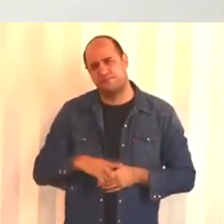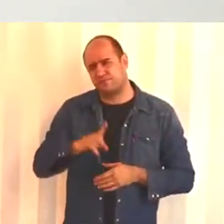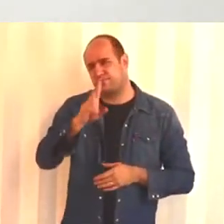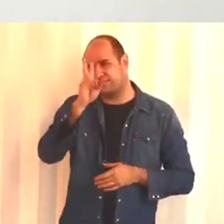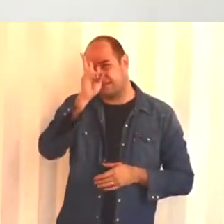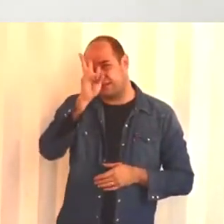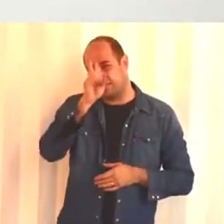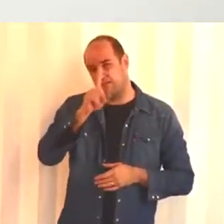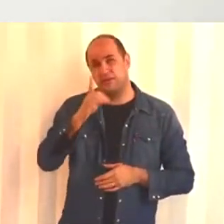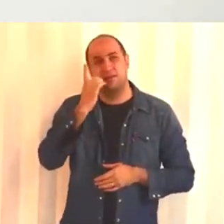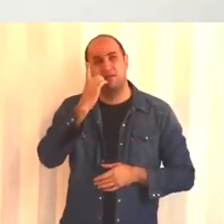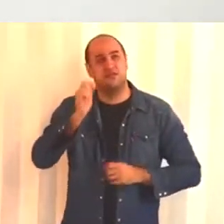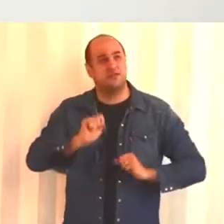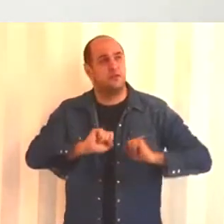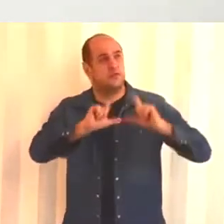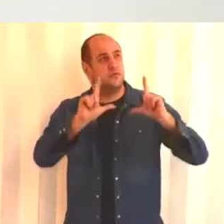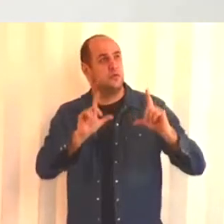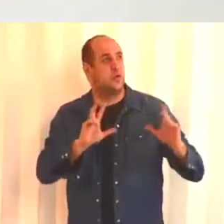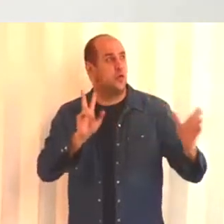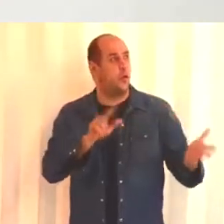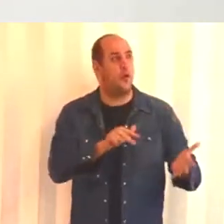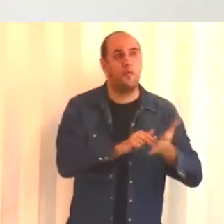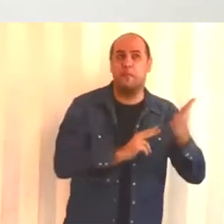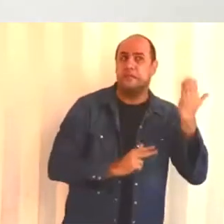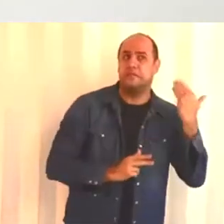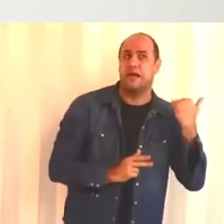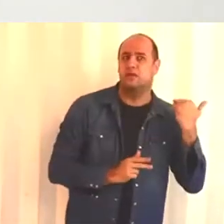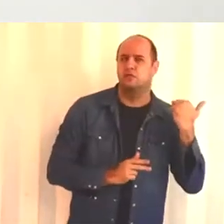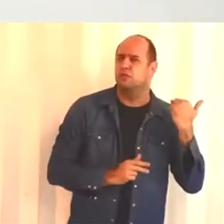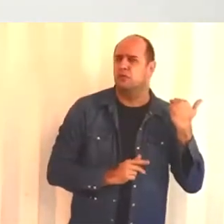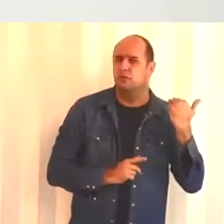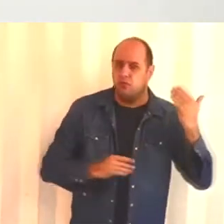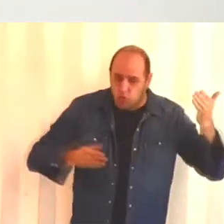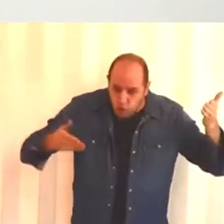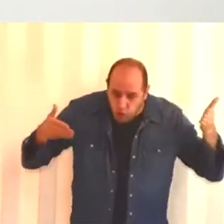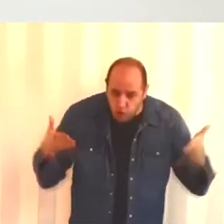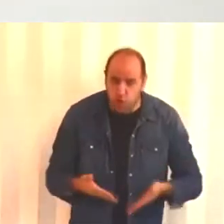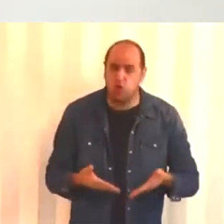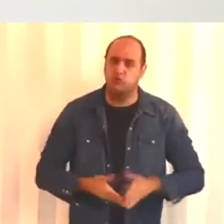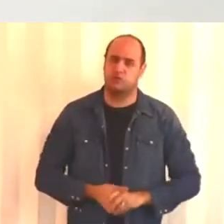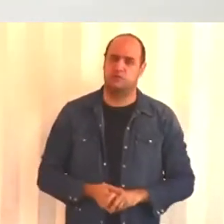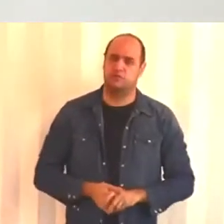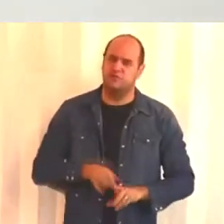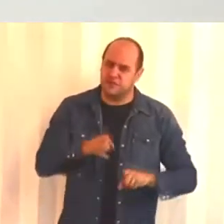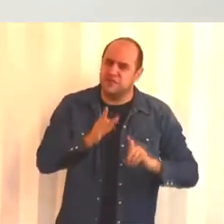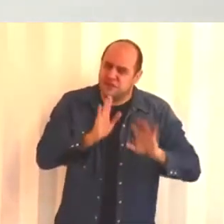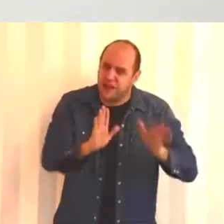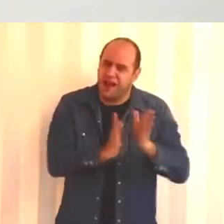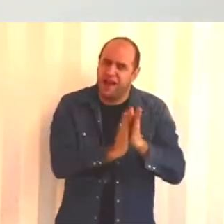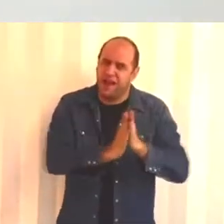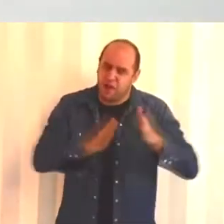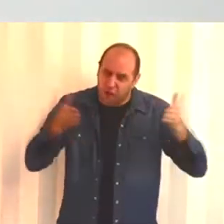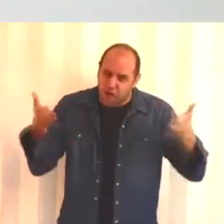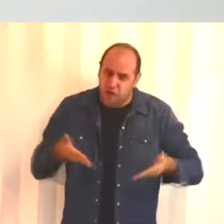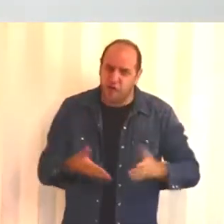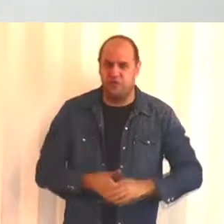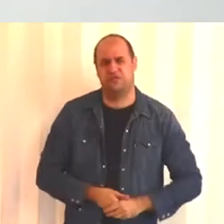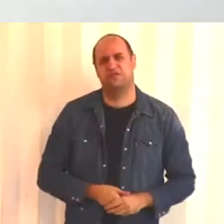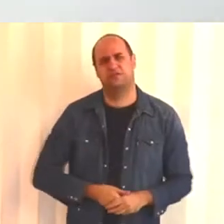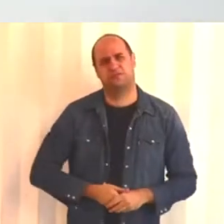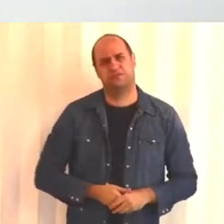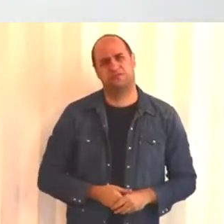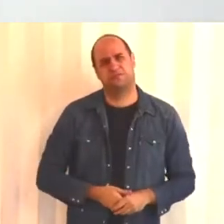dia que você acordou cantando, estou perguntando de hoje. Você já louvou a Deus hoje, antes de entrar aqui, pelos atos do